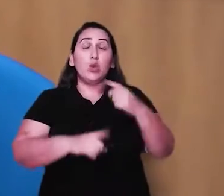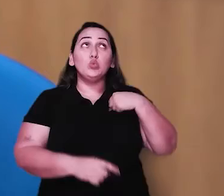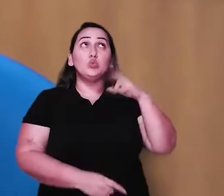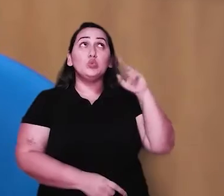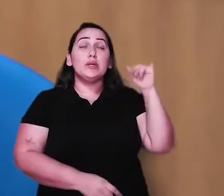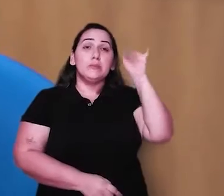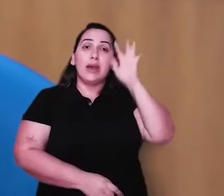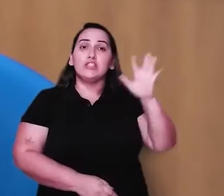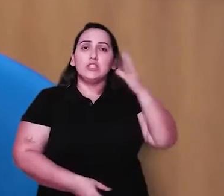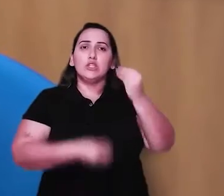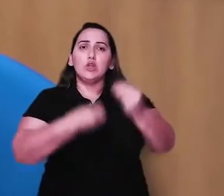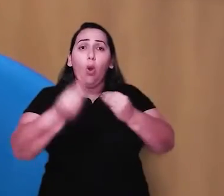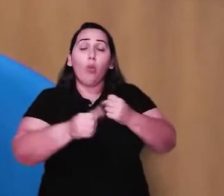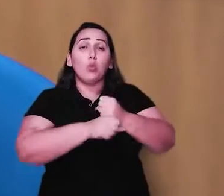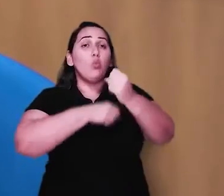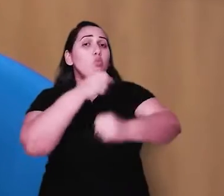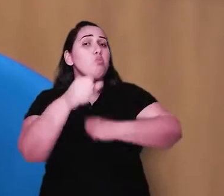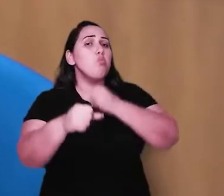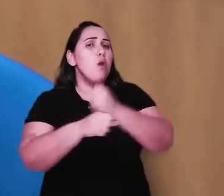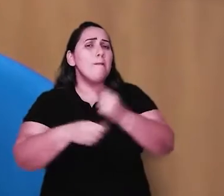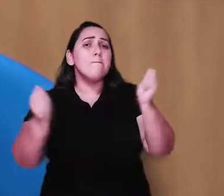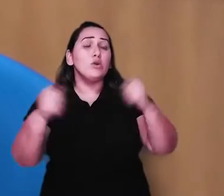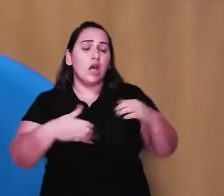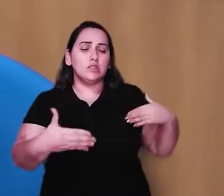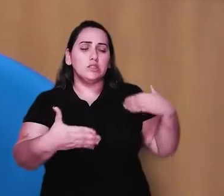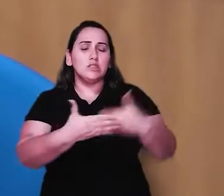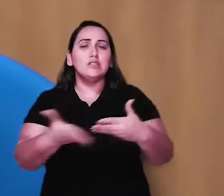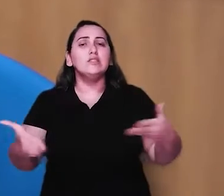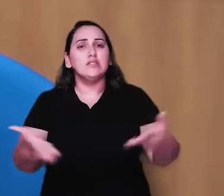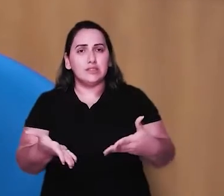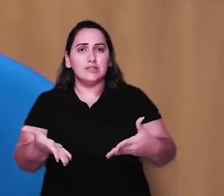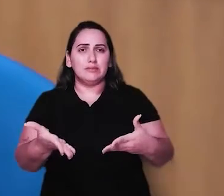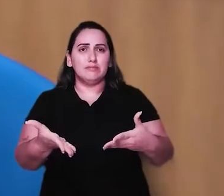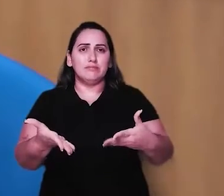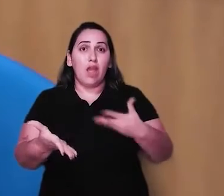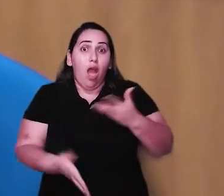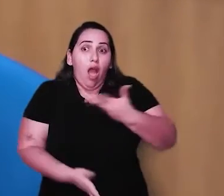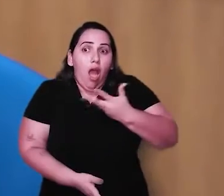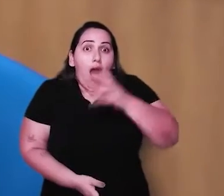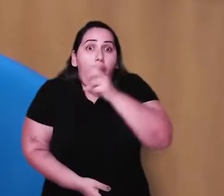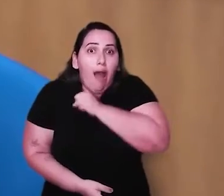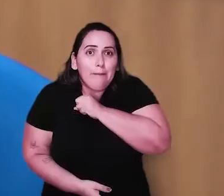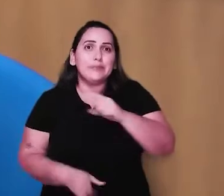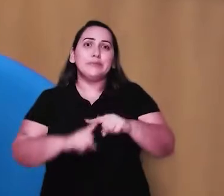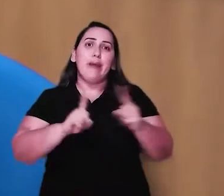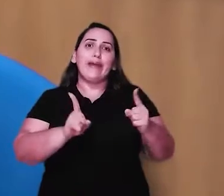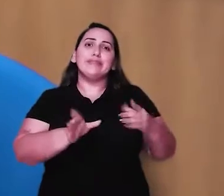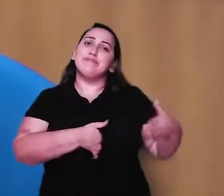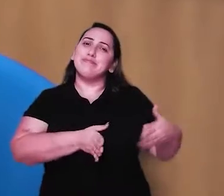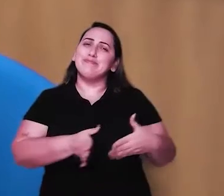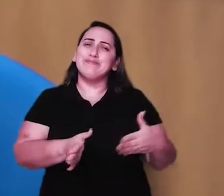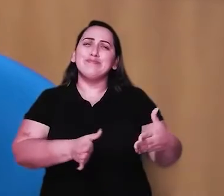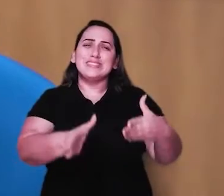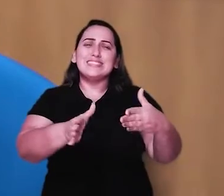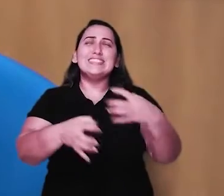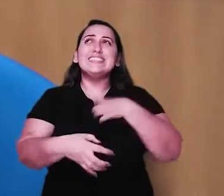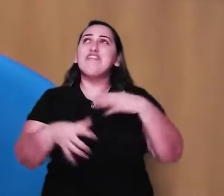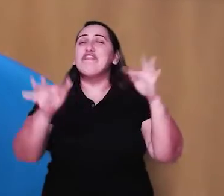nunca imaginei que todos esses anos, todos esses biênios chegariam a um fim tão breve, mas foi uma